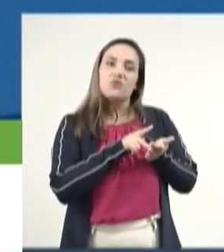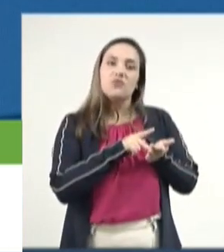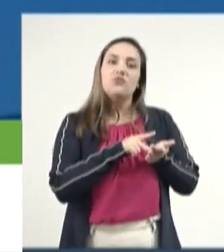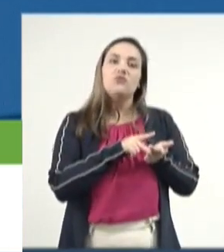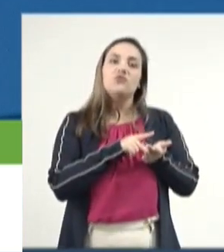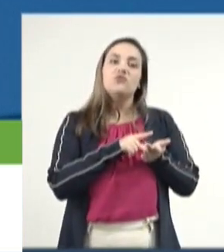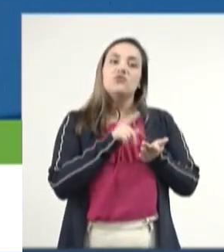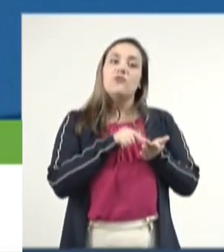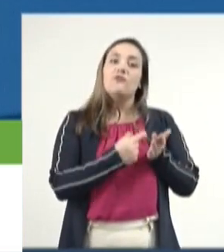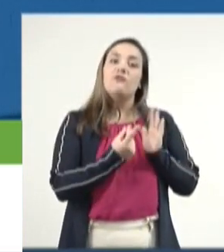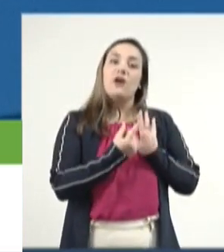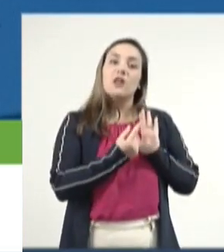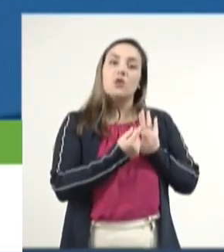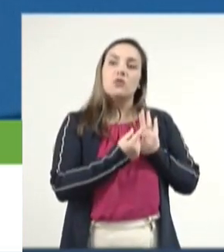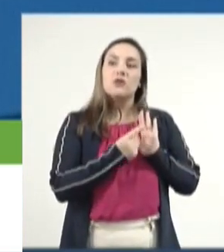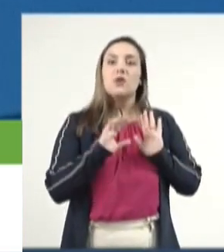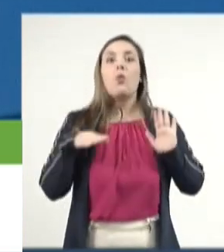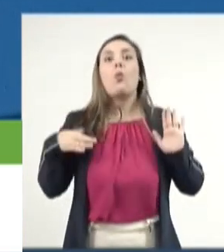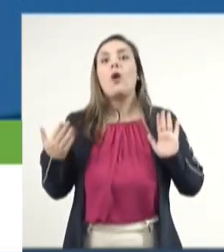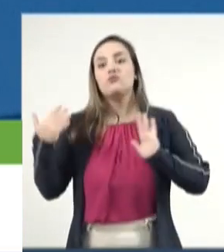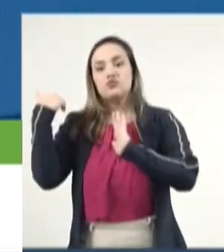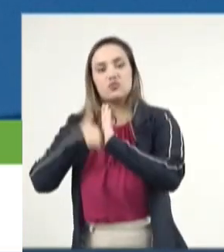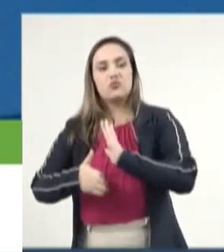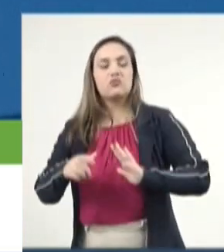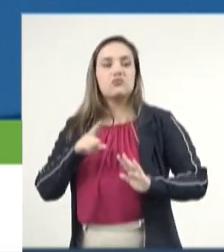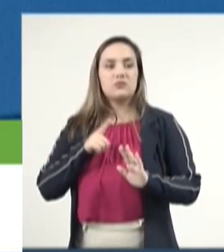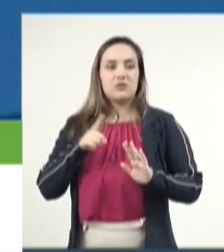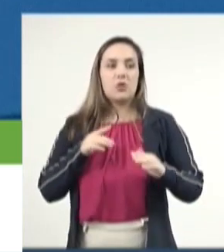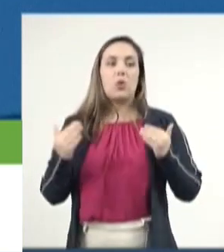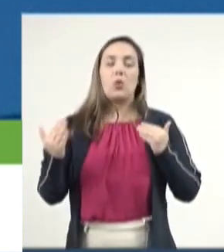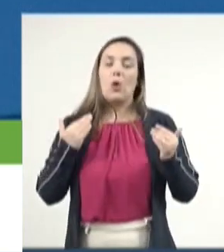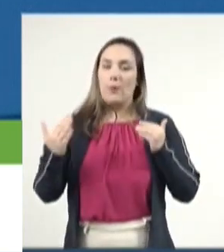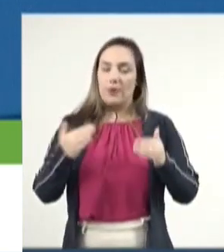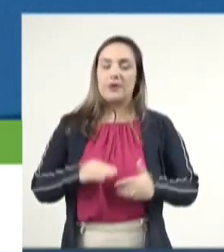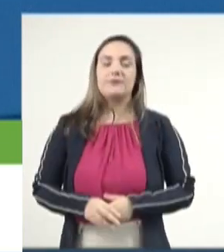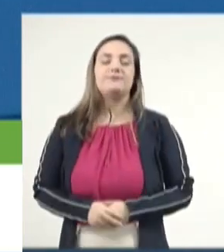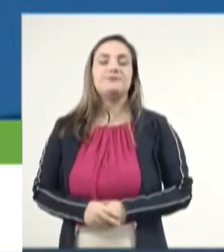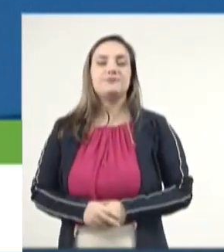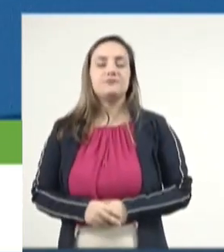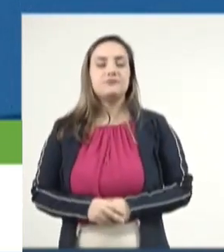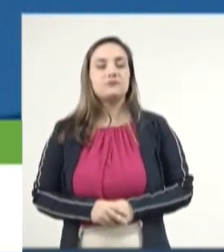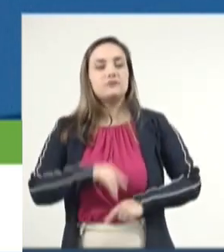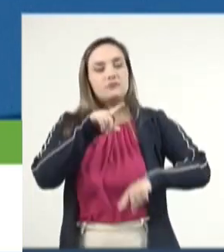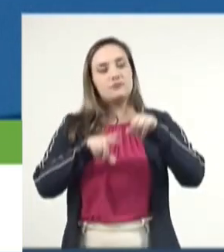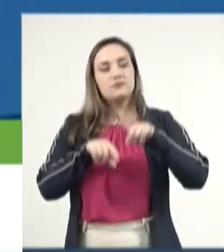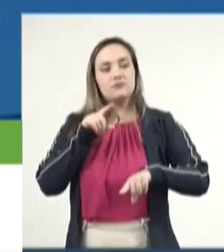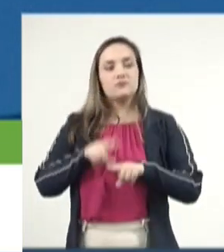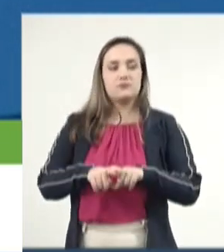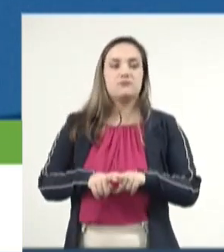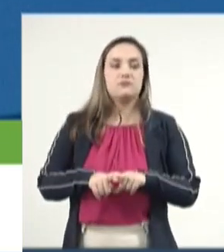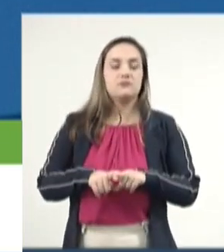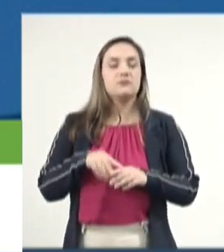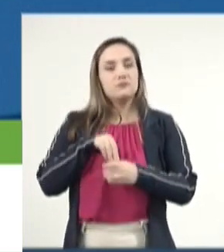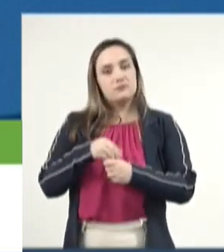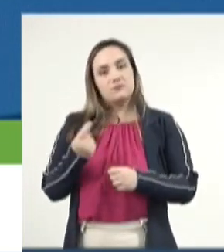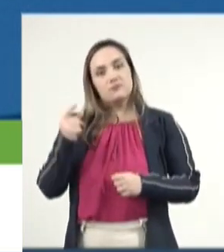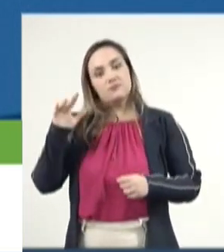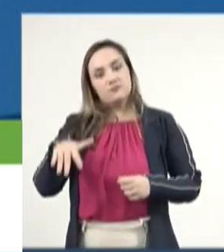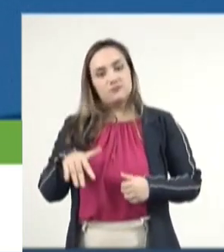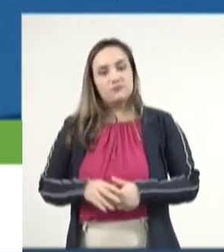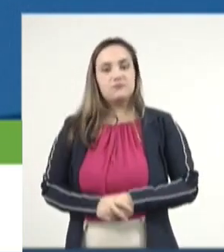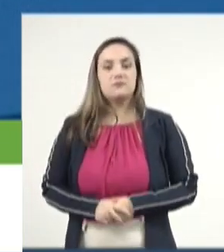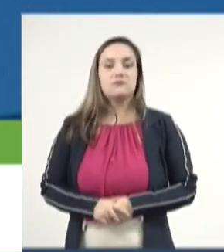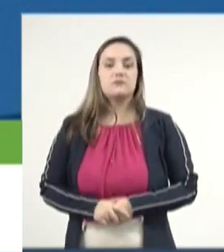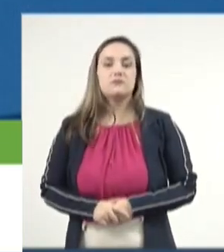de forma que se possa identificar qual era e qual é o preço atual do produto em promoção. Artigo